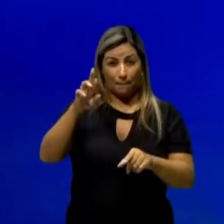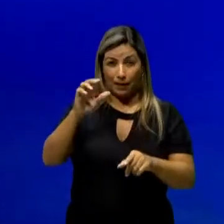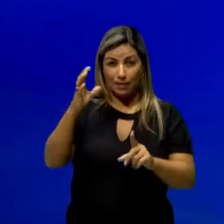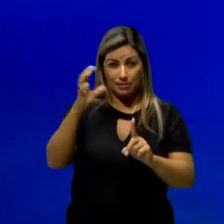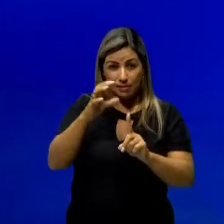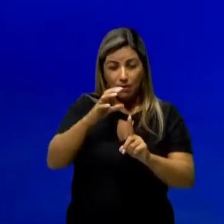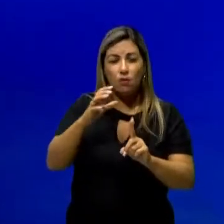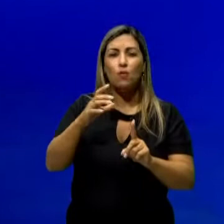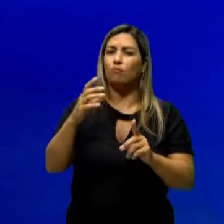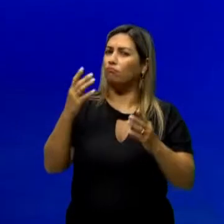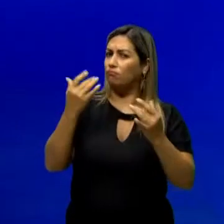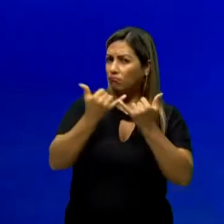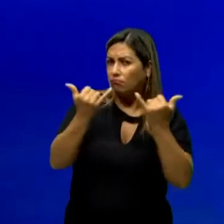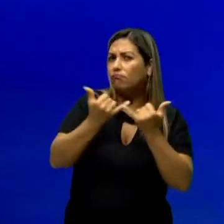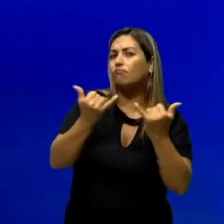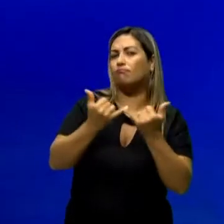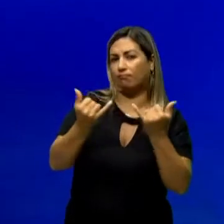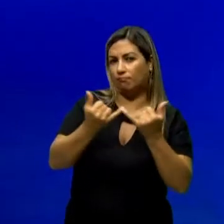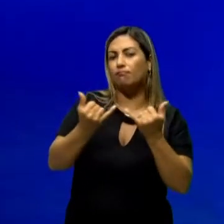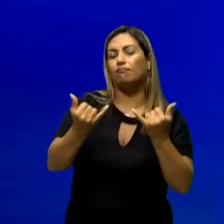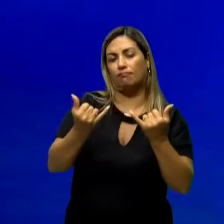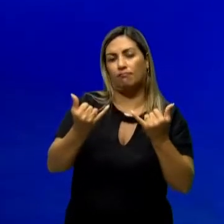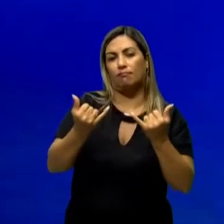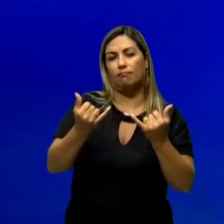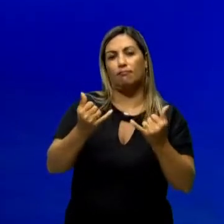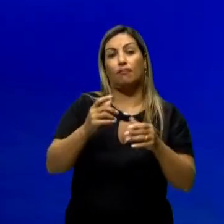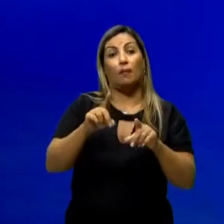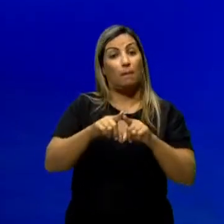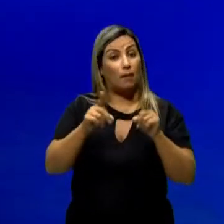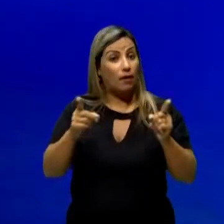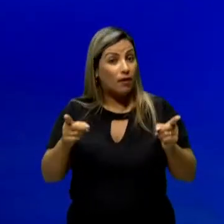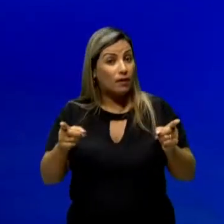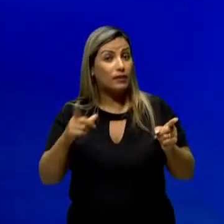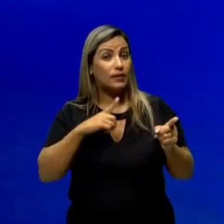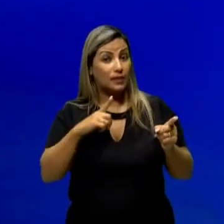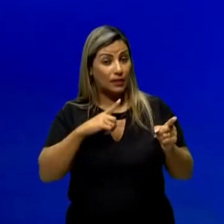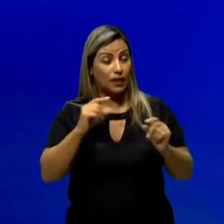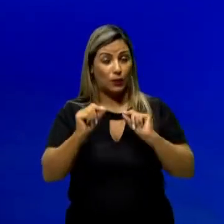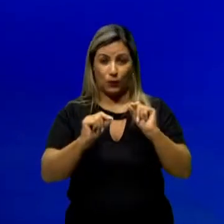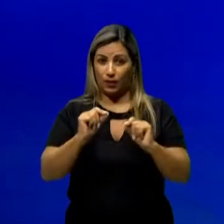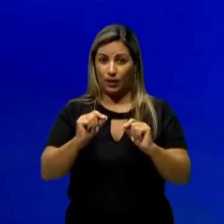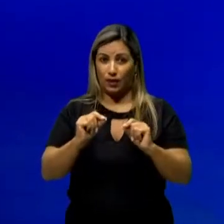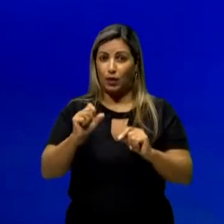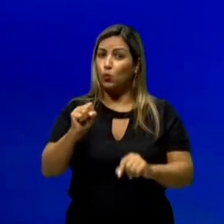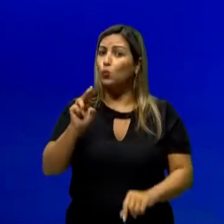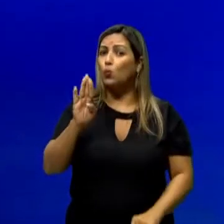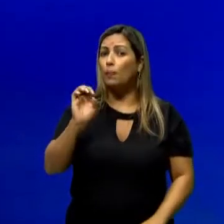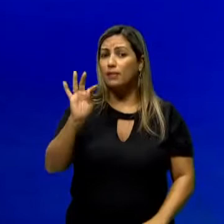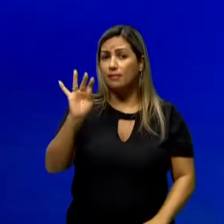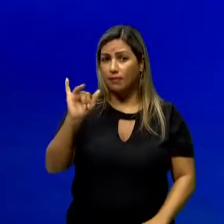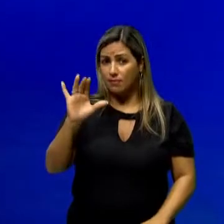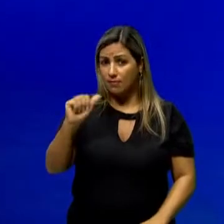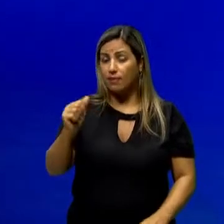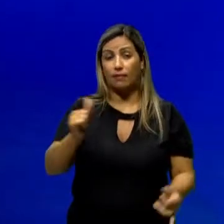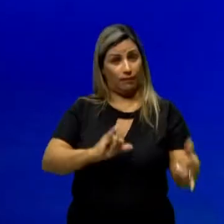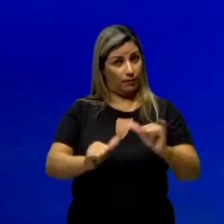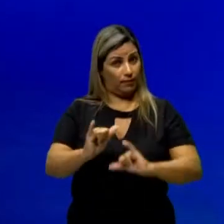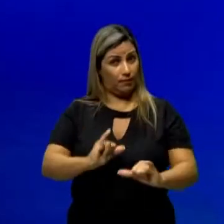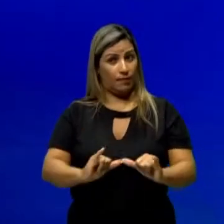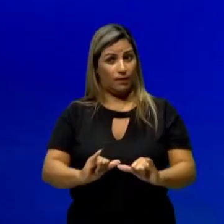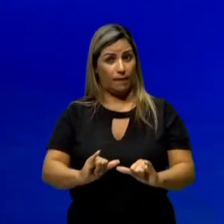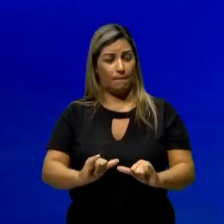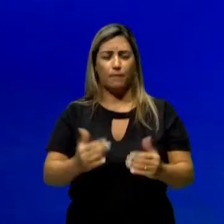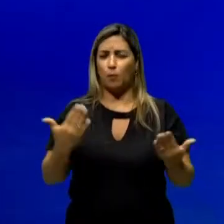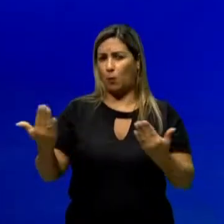propriedades bem parecidas. É mais ou menos nesse sentido. Portanto, trata-se de uma substância química. Vamos ver